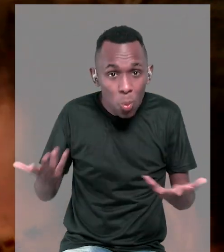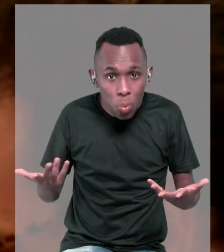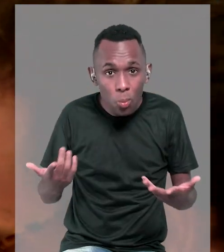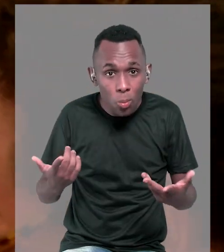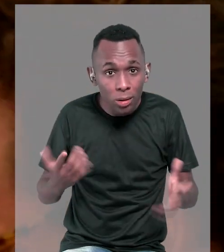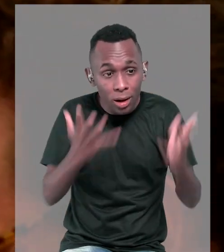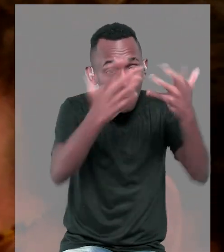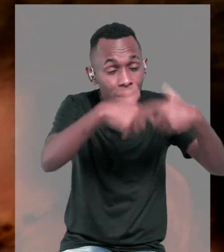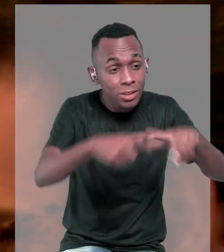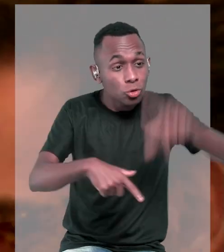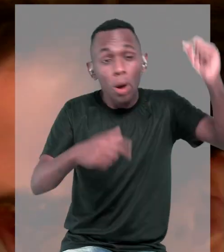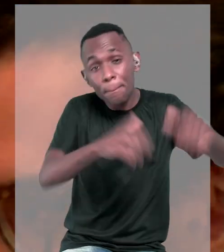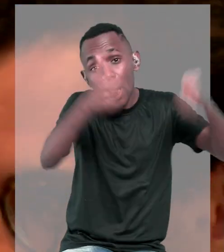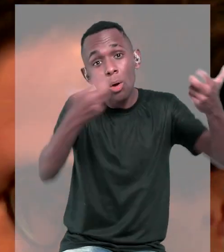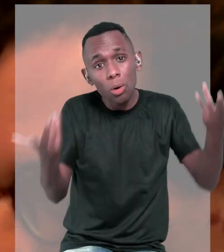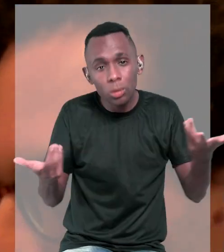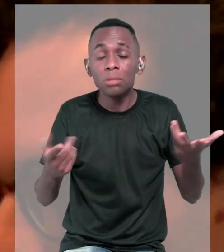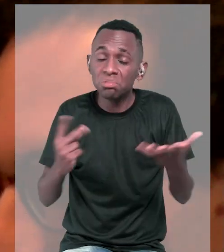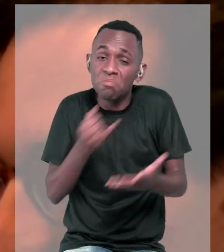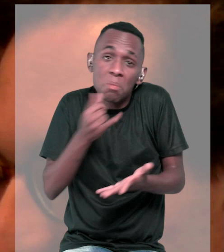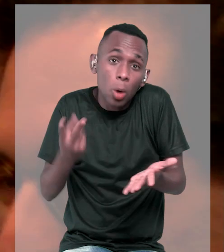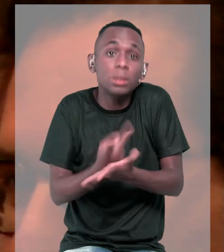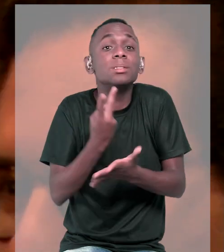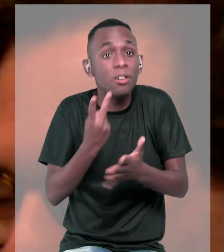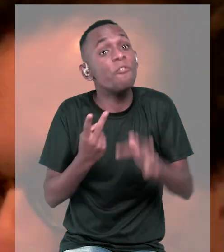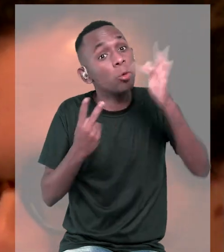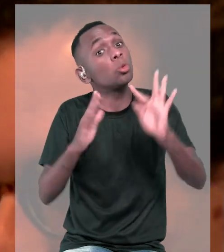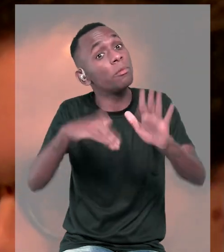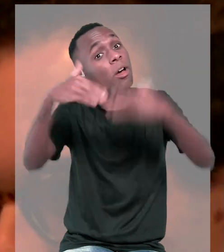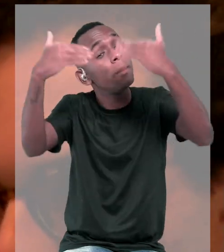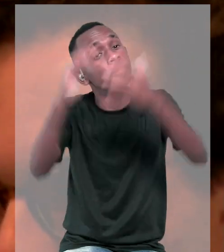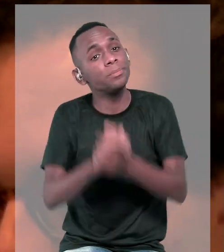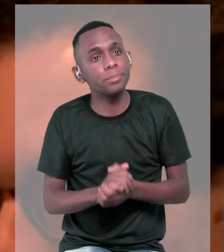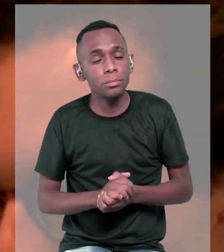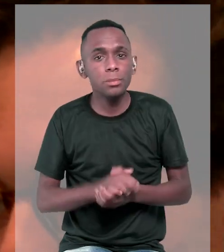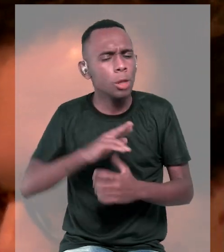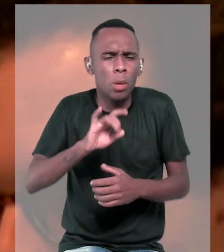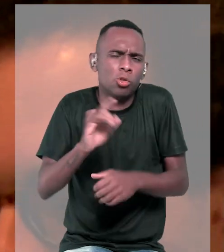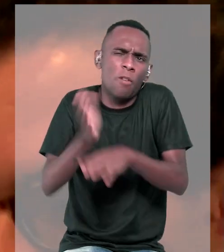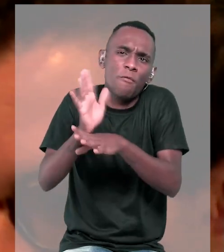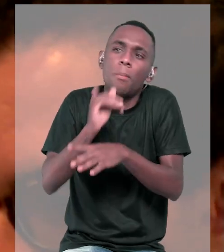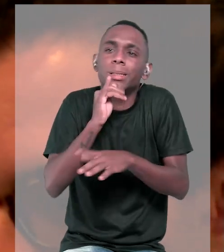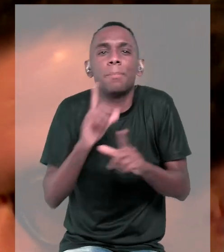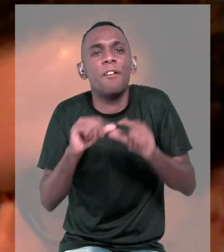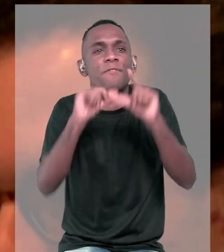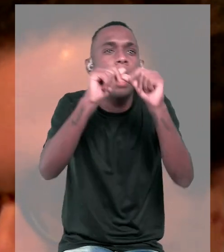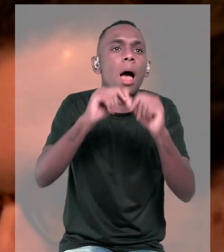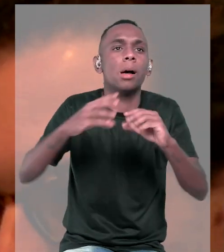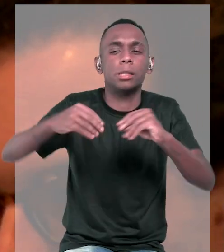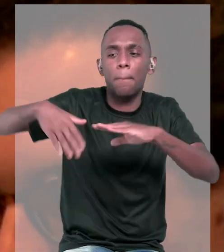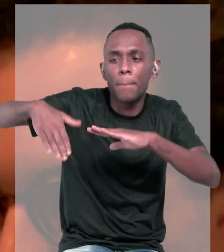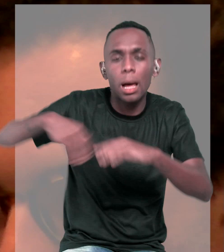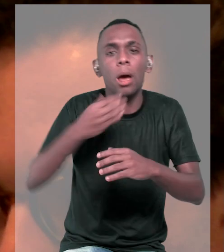Infelizmente está acontecendo isso. Eu acho que vai acontecer. Não só filme, mas a viagem a fazer, a praia, qual livro ler,